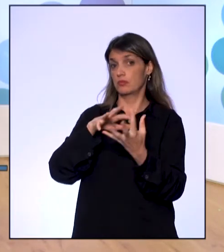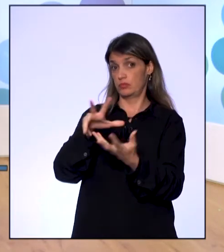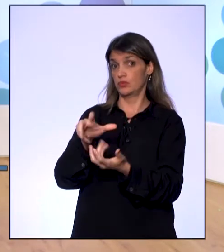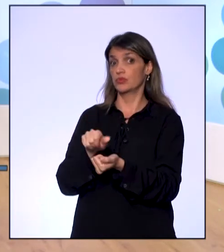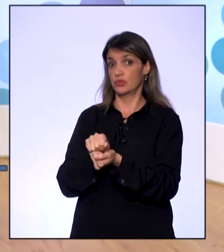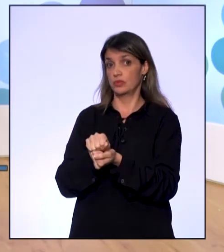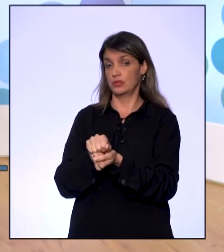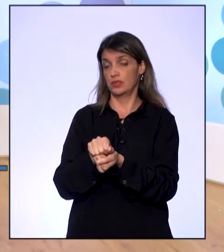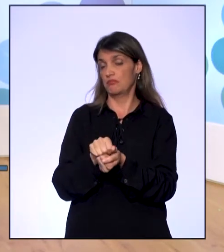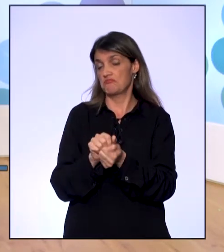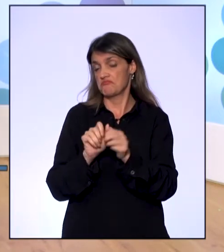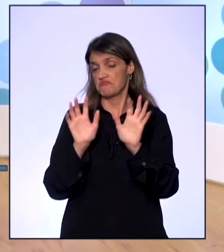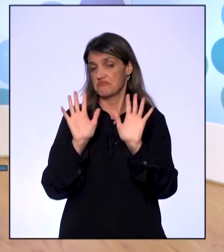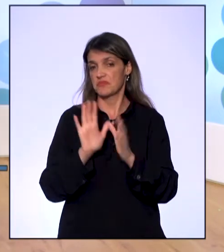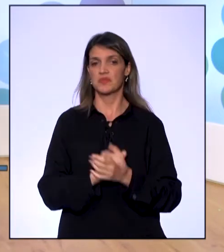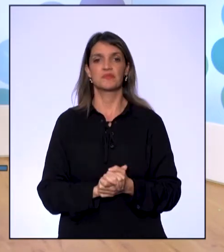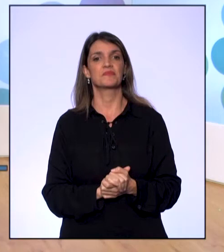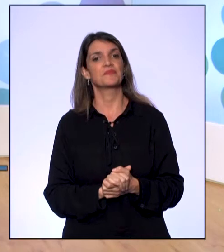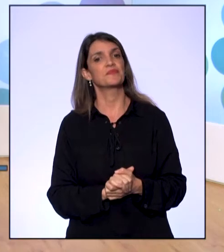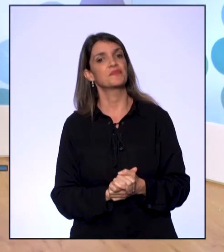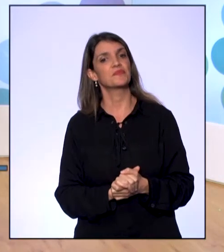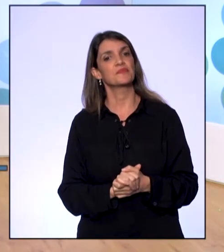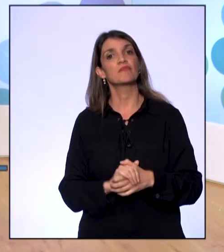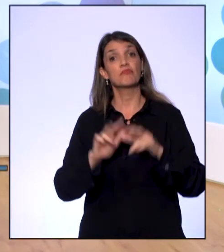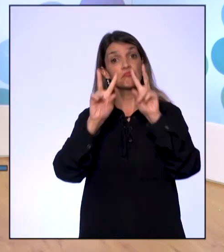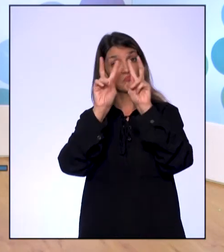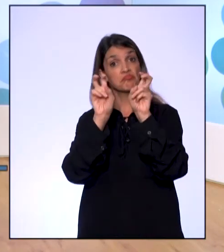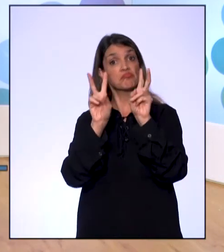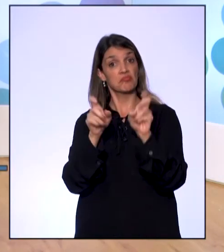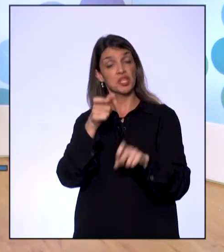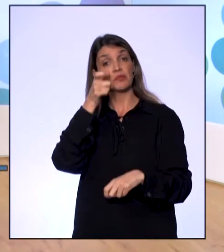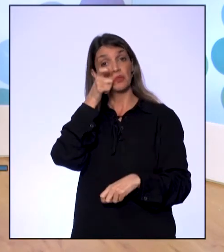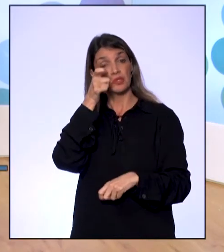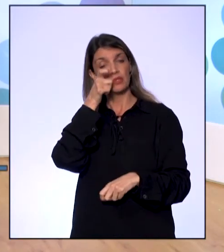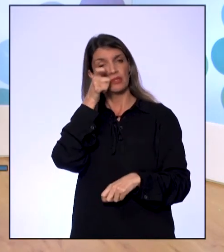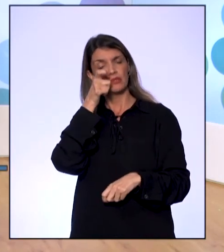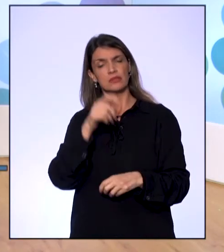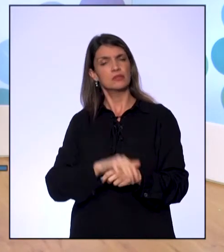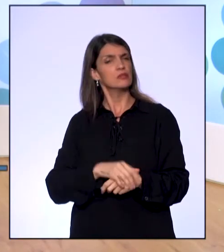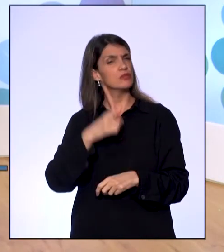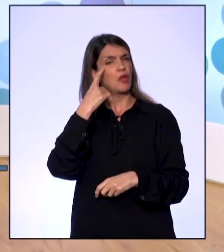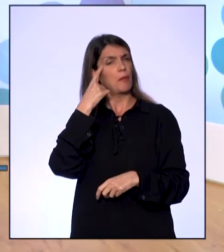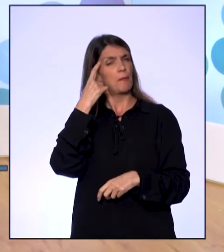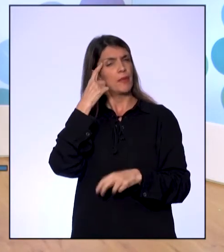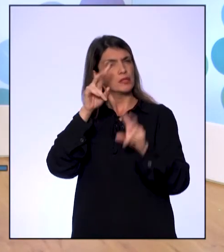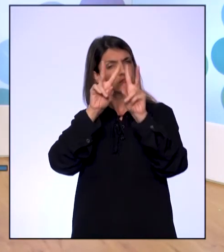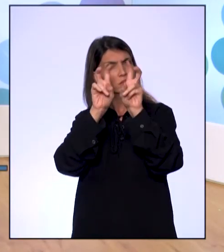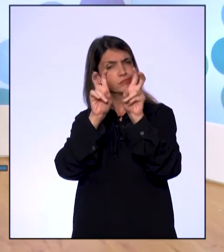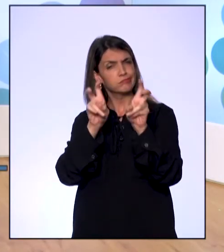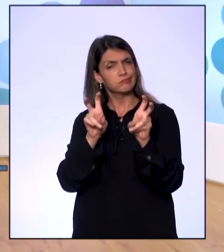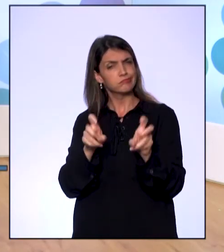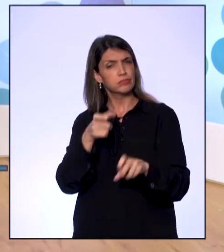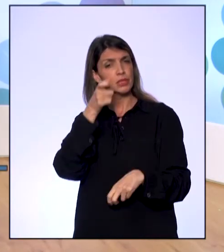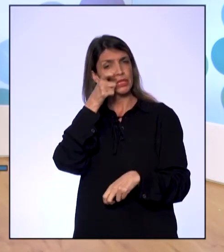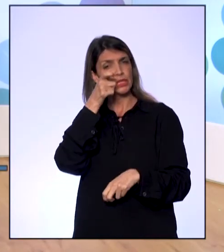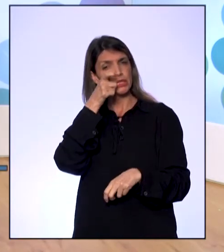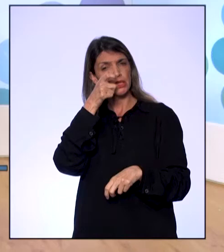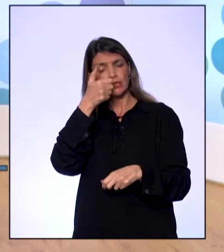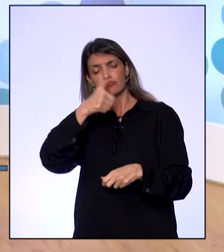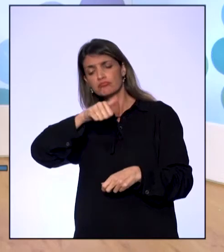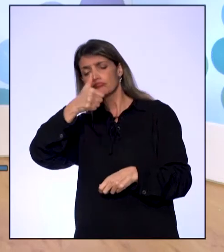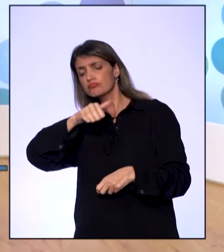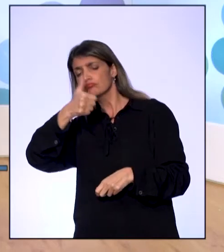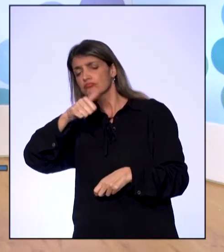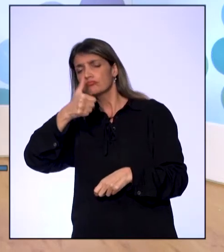Né? E é isso, professor Wilson. Então, a gente tem temas que são interessantes, né? Quando a gente pensa nesses temas, e é interessante analisá-los,